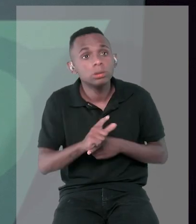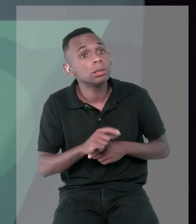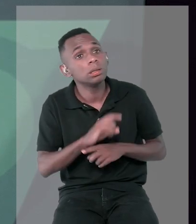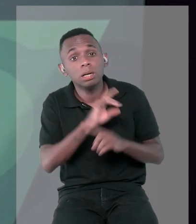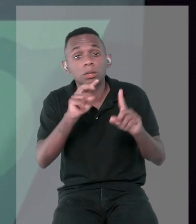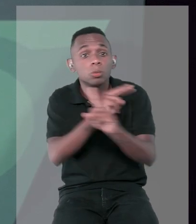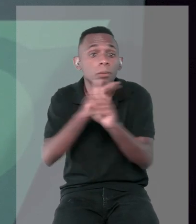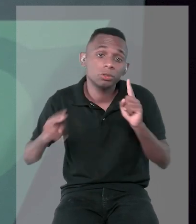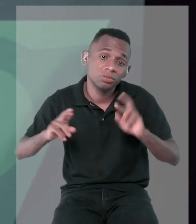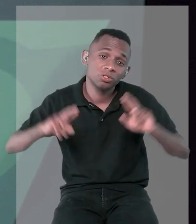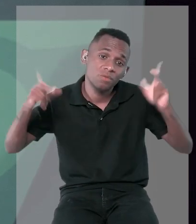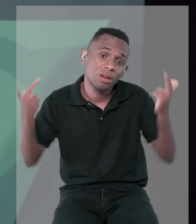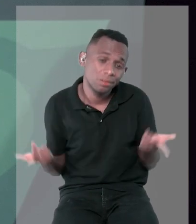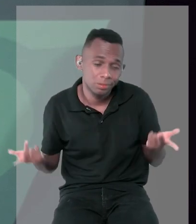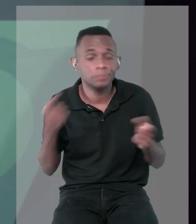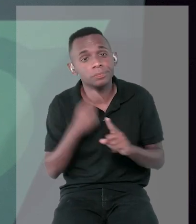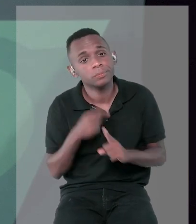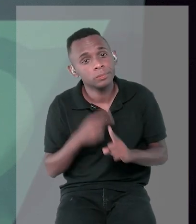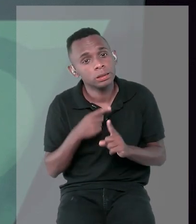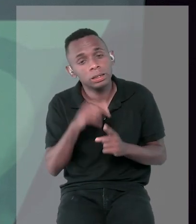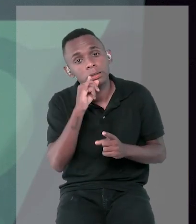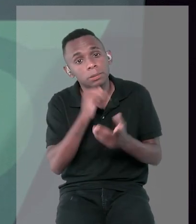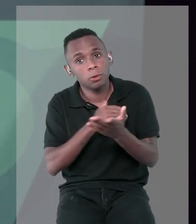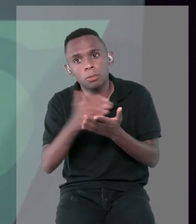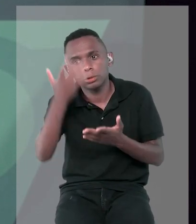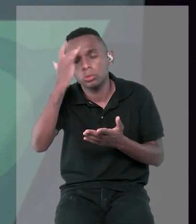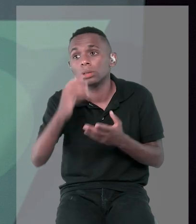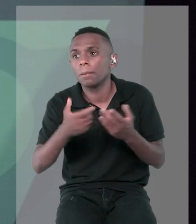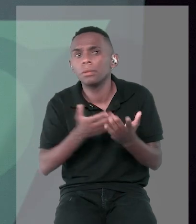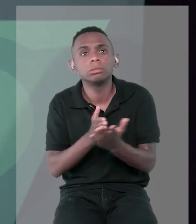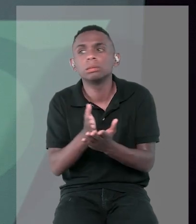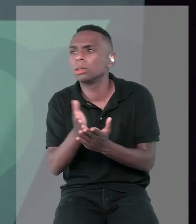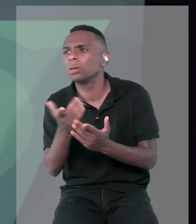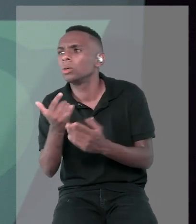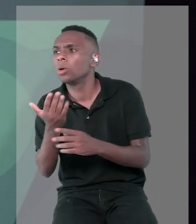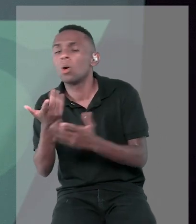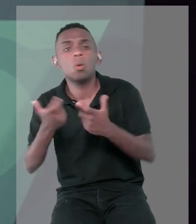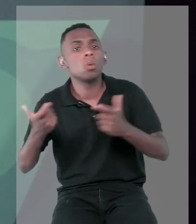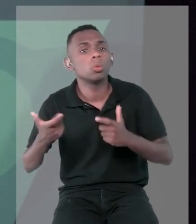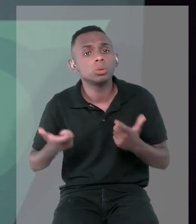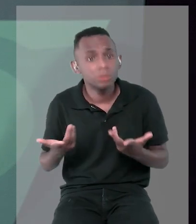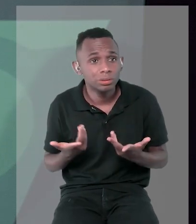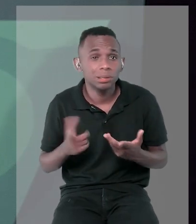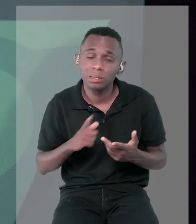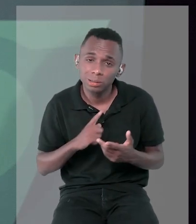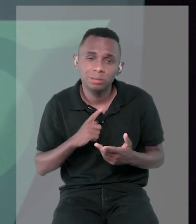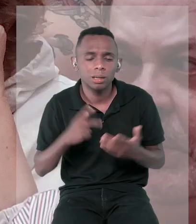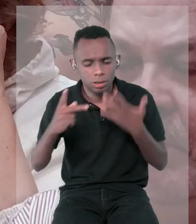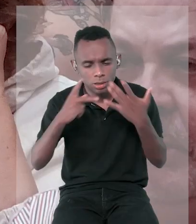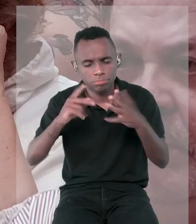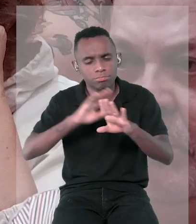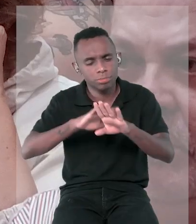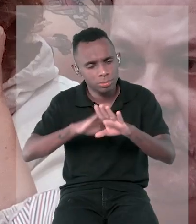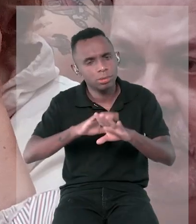um vê de um jeito, porque você começa que você não sabe por onde você está andando. Né? Tem muito de psicanálise,